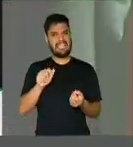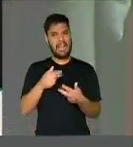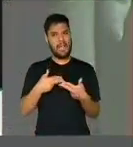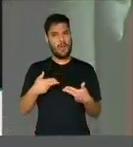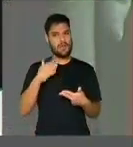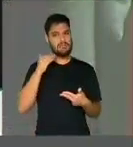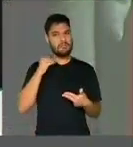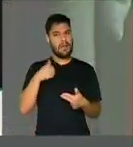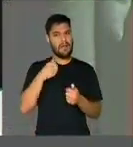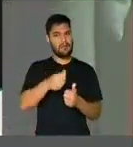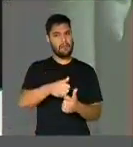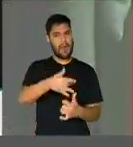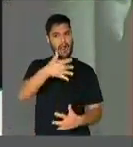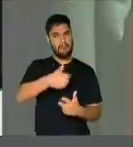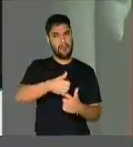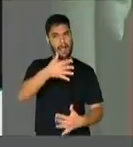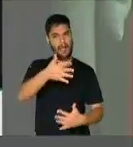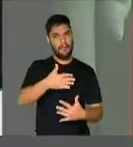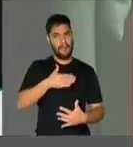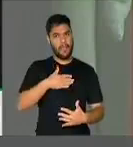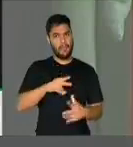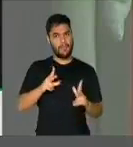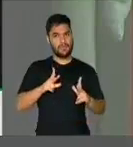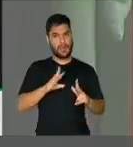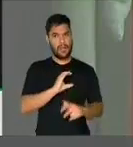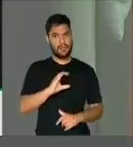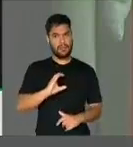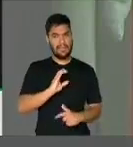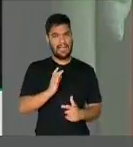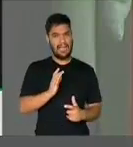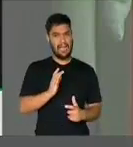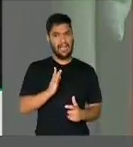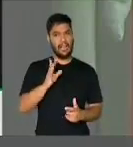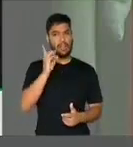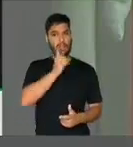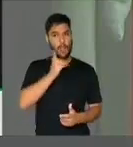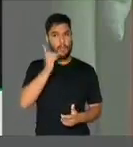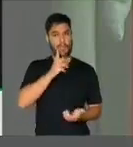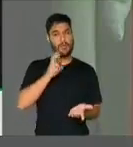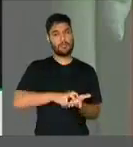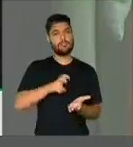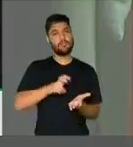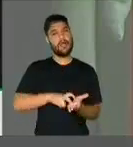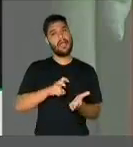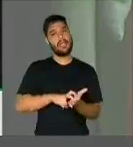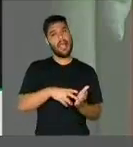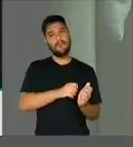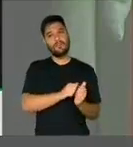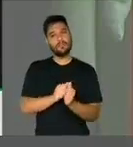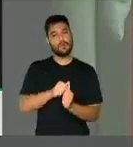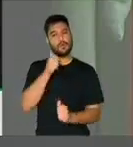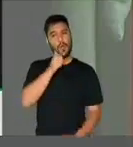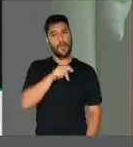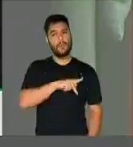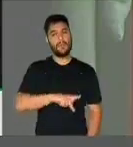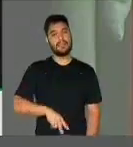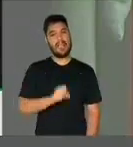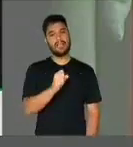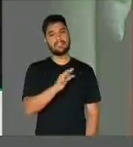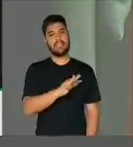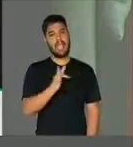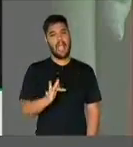bancário, que num domingo de manhã ele foi estar com a presidente do Supremo Tribunal Federal,